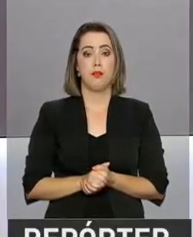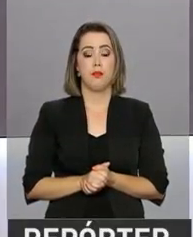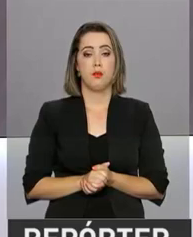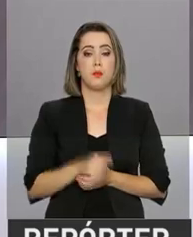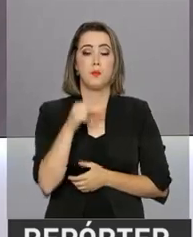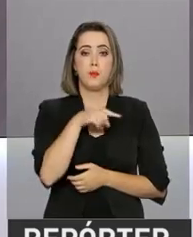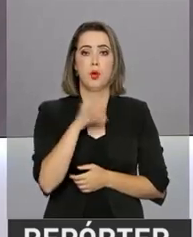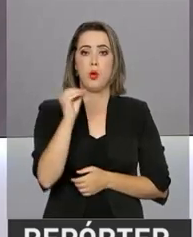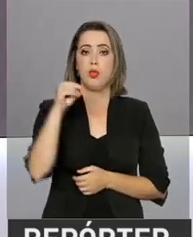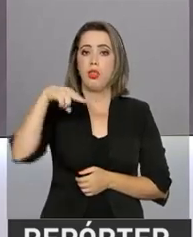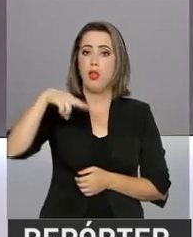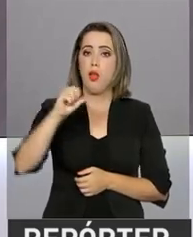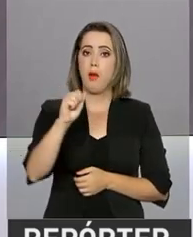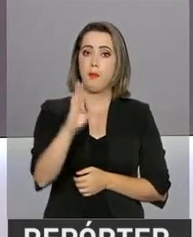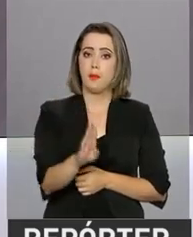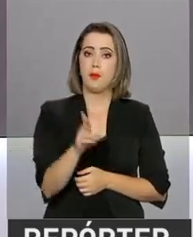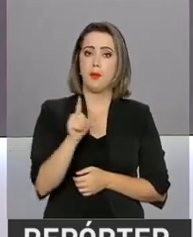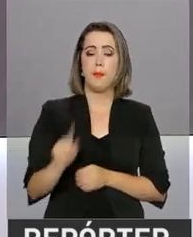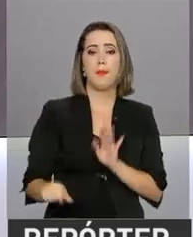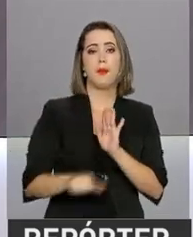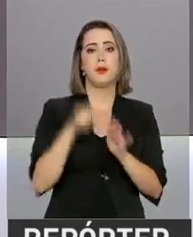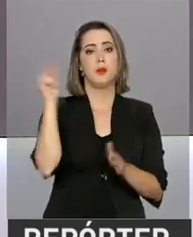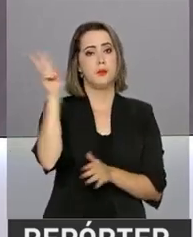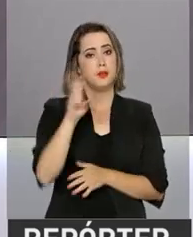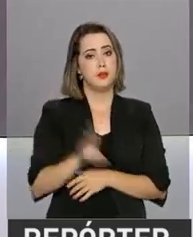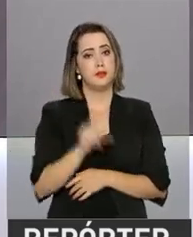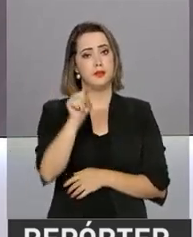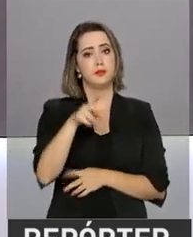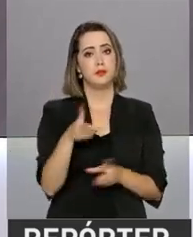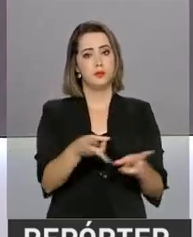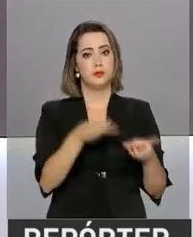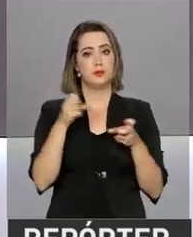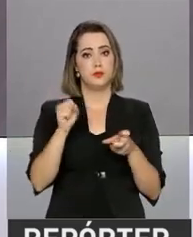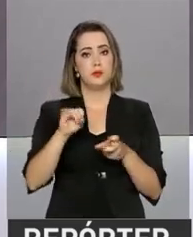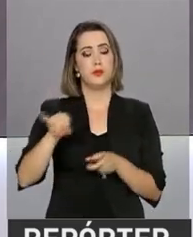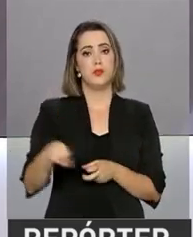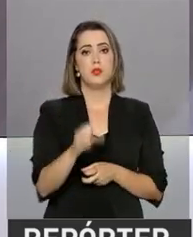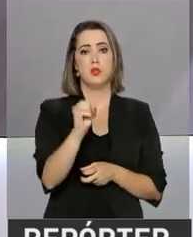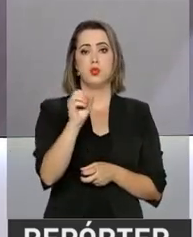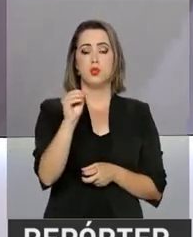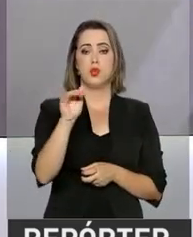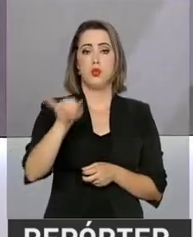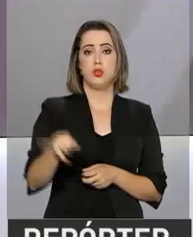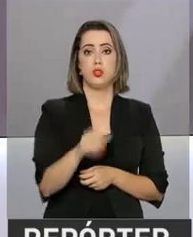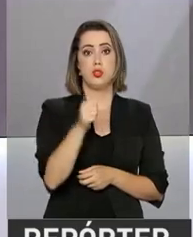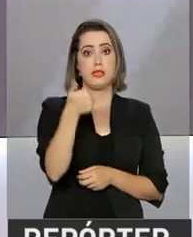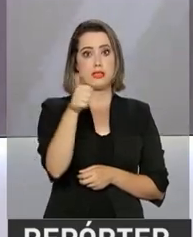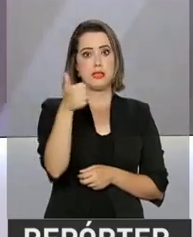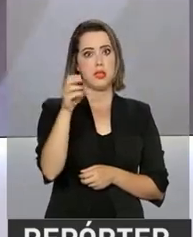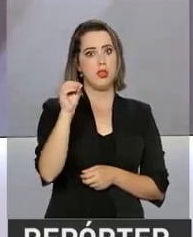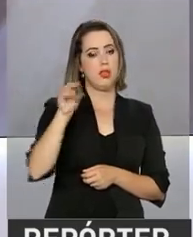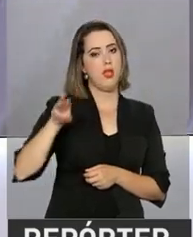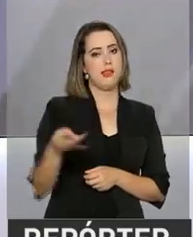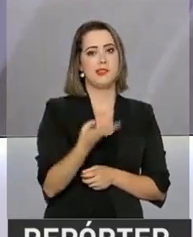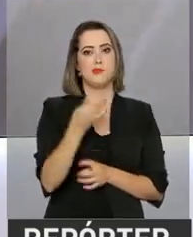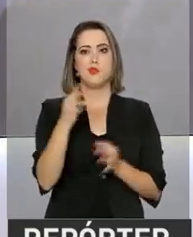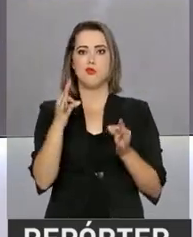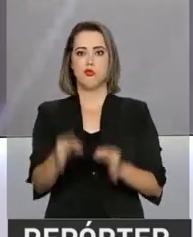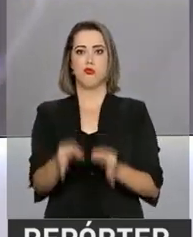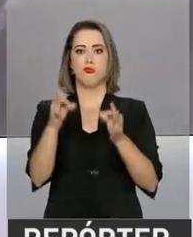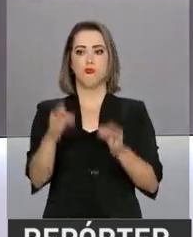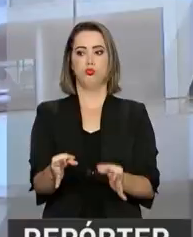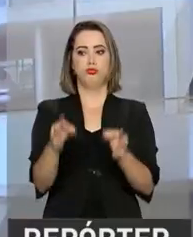Conab pela primeira vez na história a estimativa de Safra da soja chega a 110 milhões 200.000